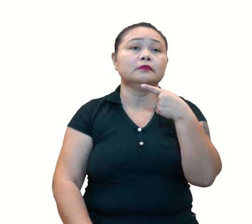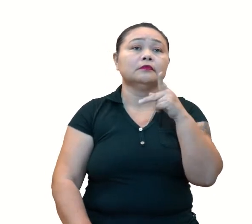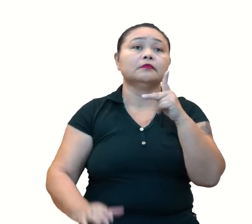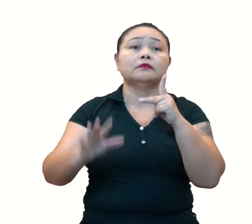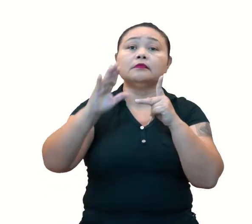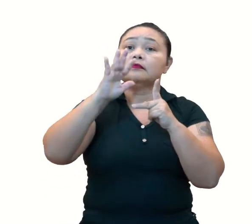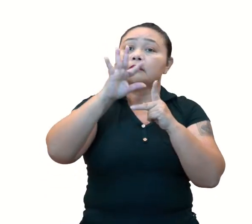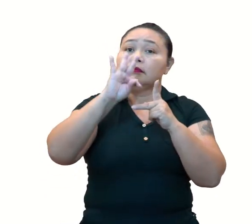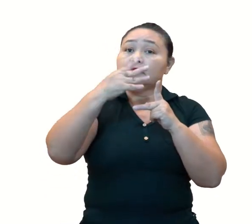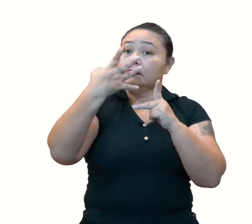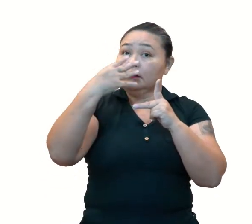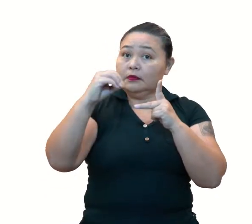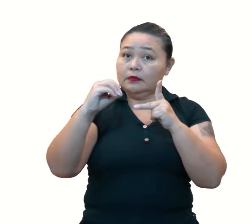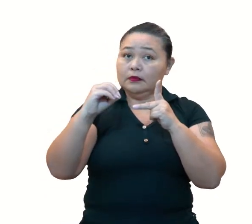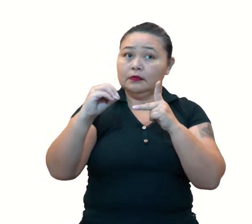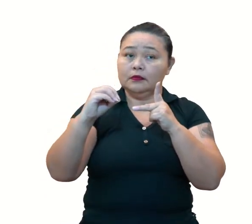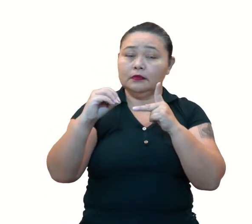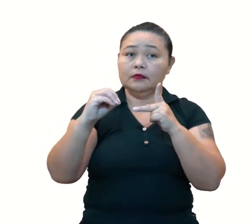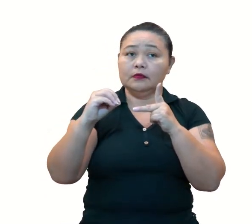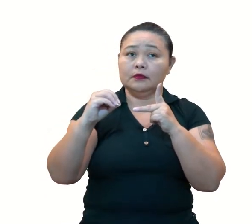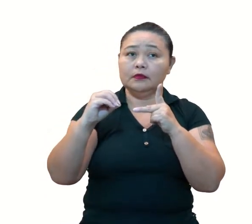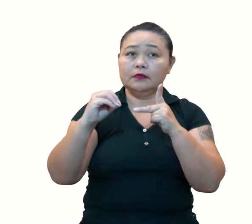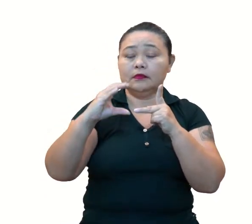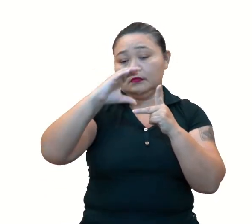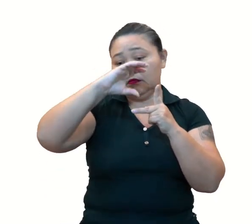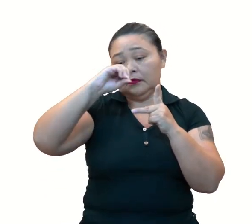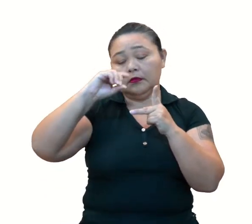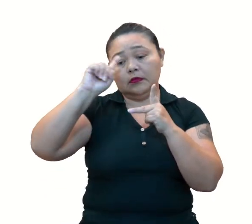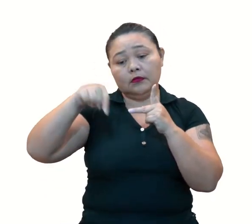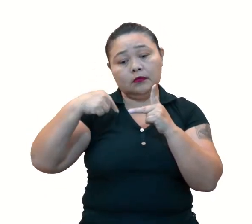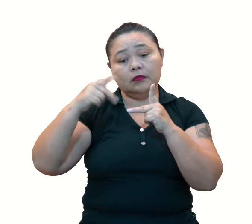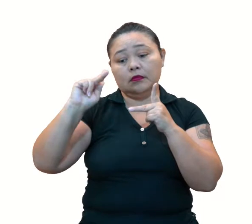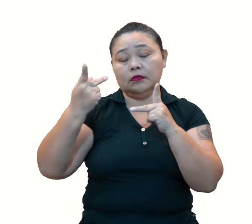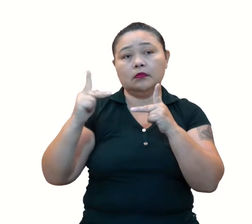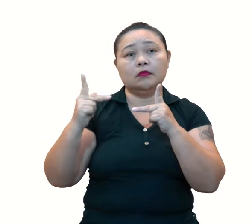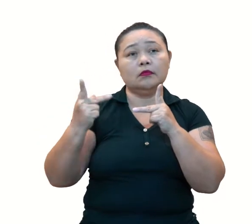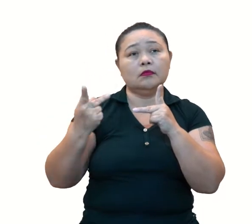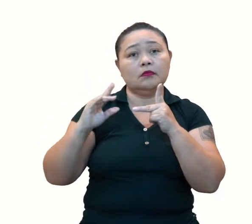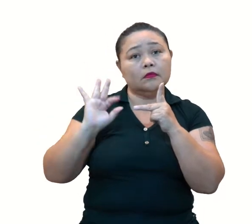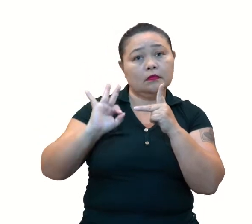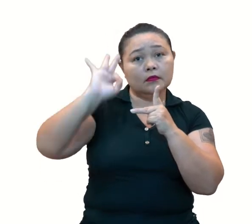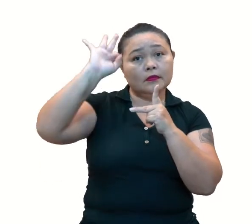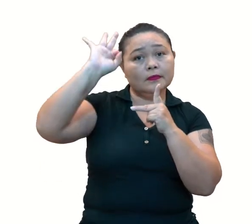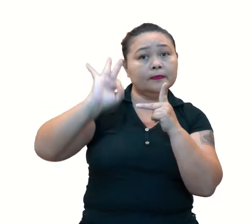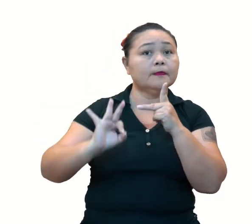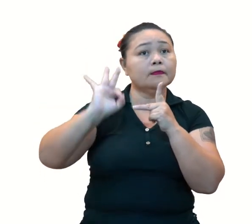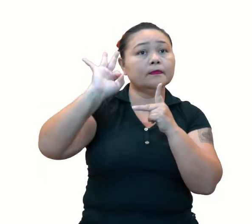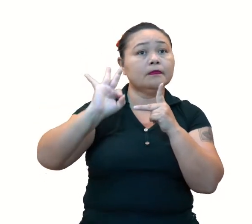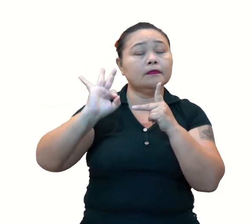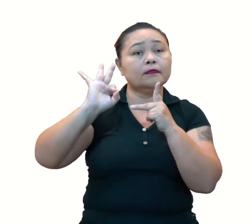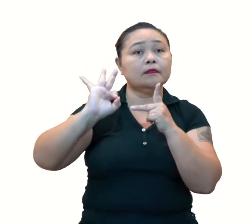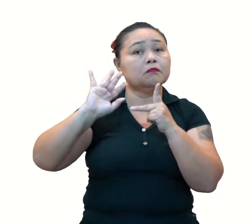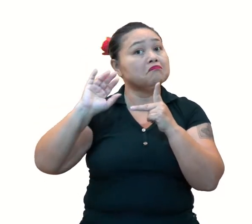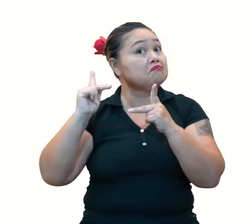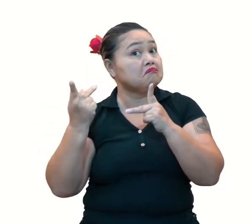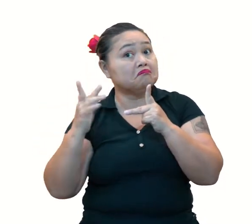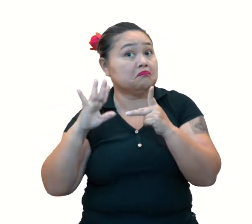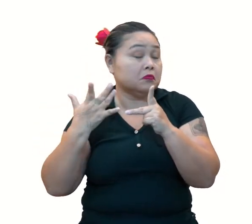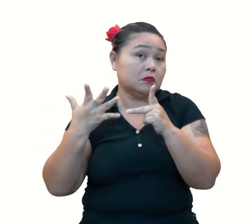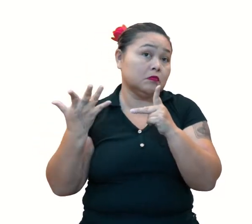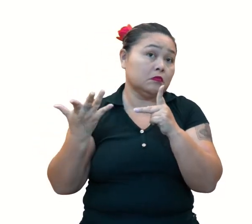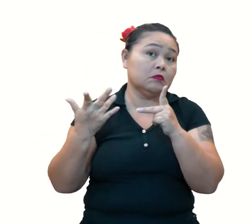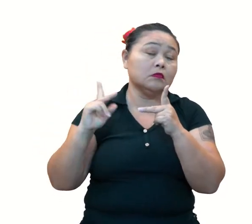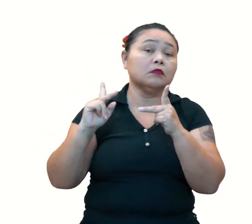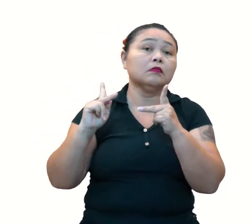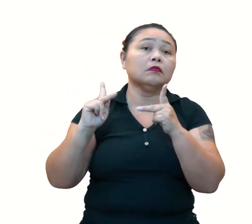quem? 40 graus. O cateto oposto é o meu H ali, né? A minha altura do prédio, né? Ou um X, para não confundir com